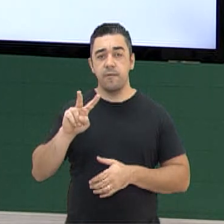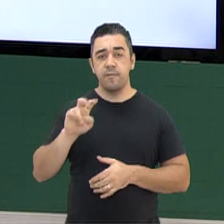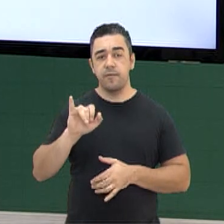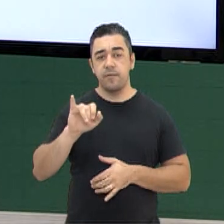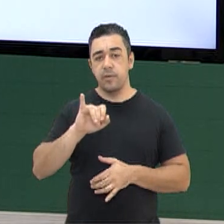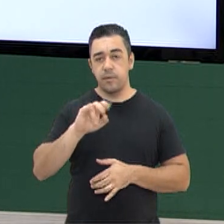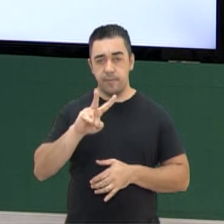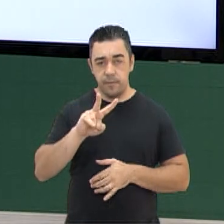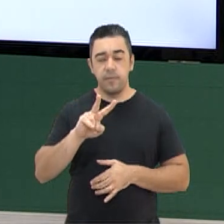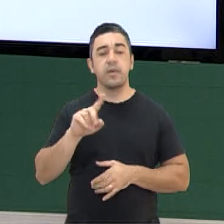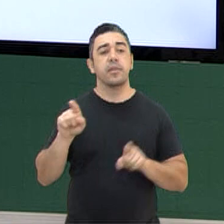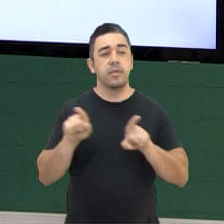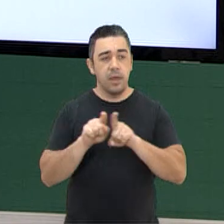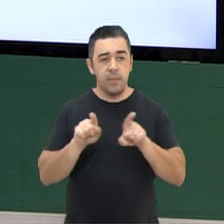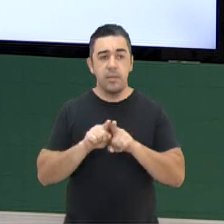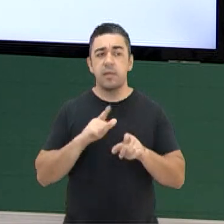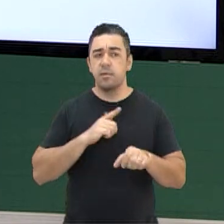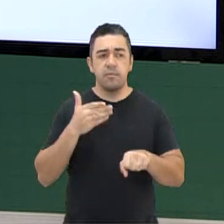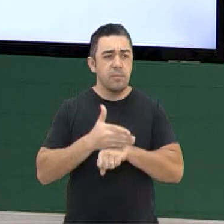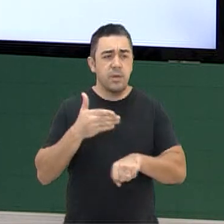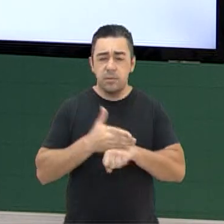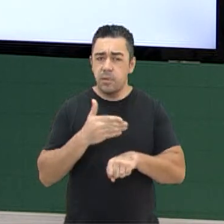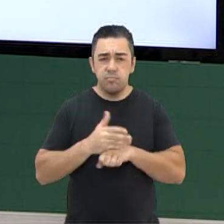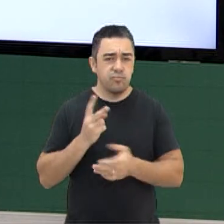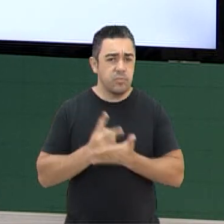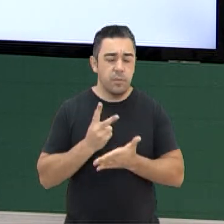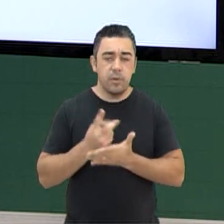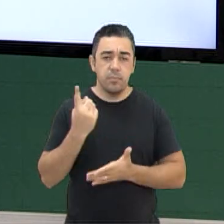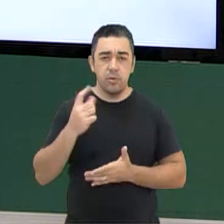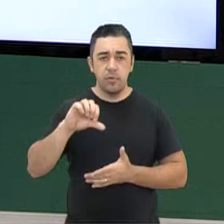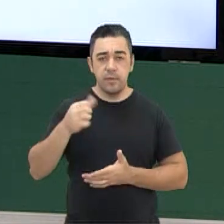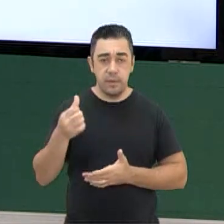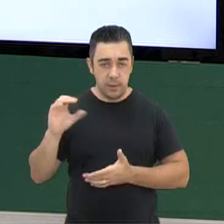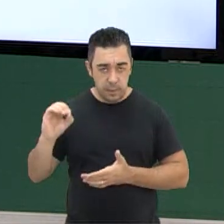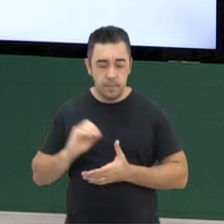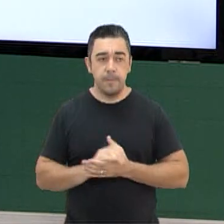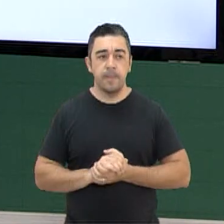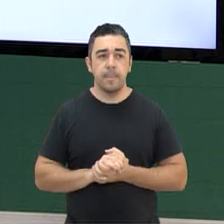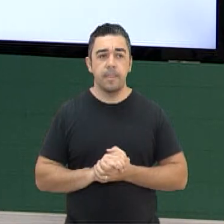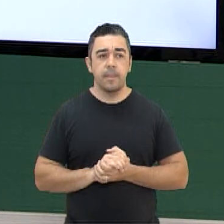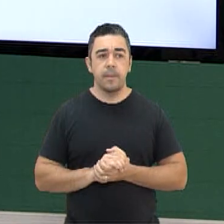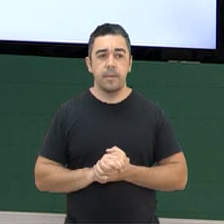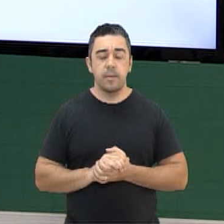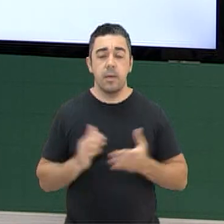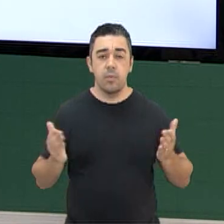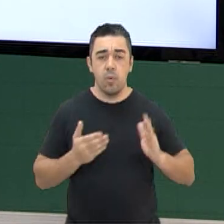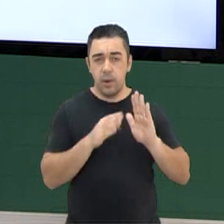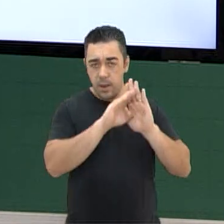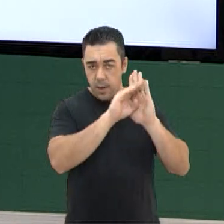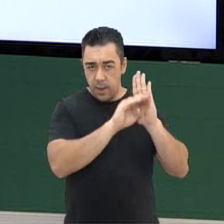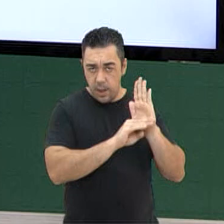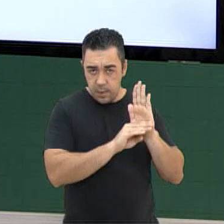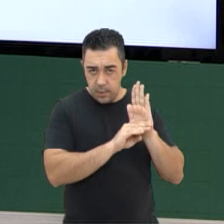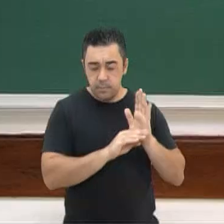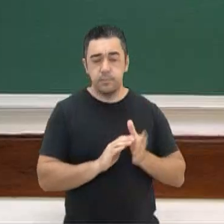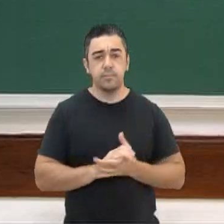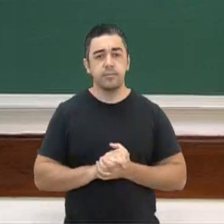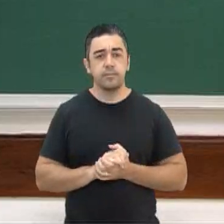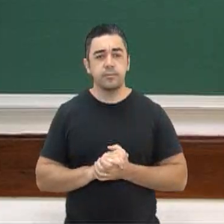como eu comentei, em todos os eventos, desde 1960. Vamos falar um pouco sobre as